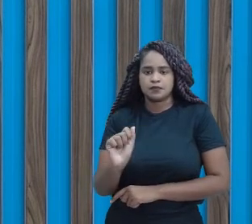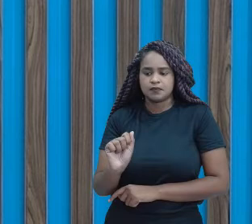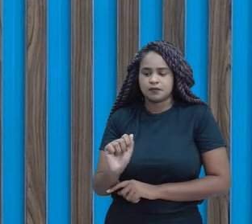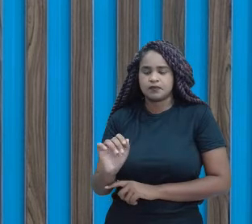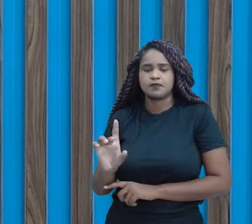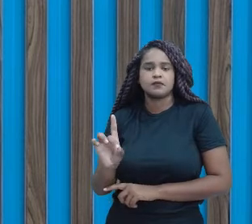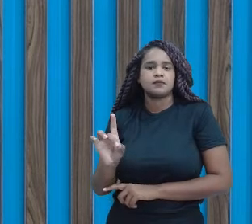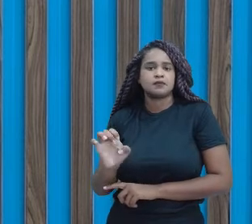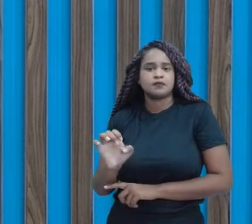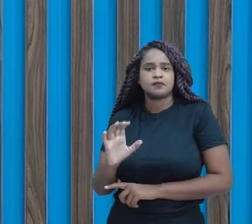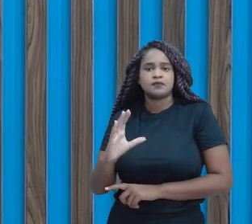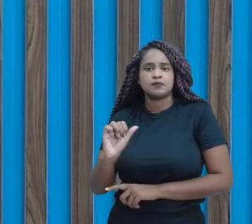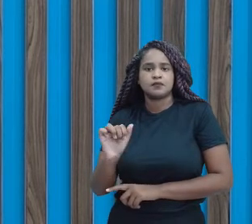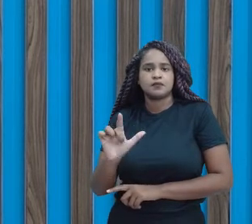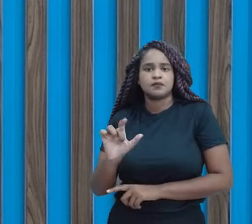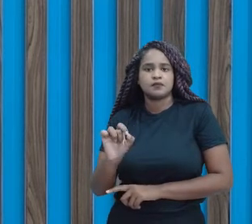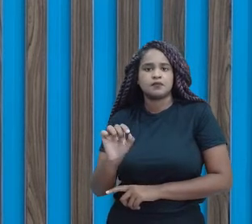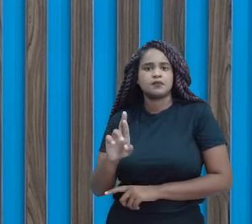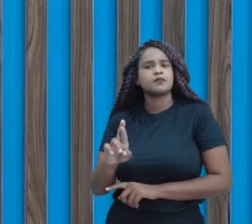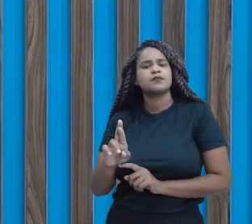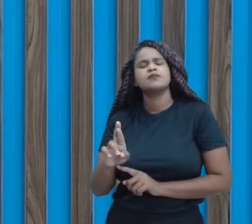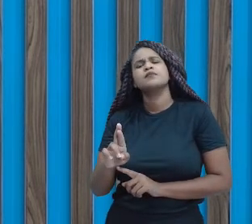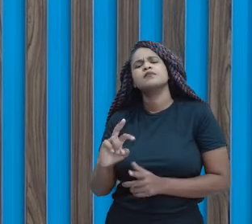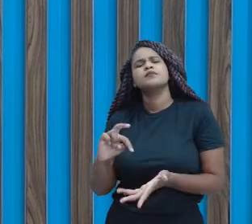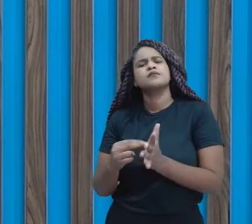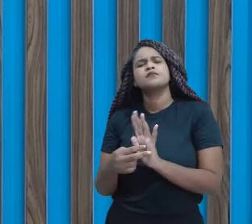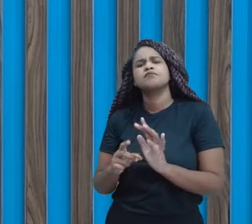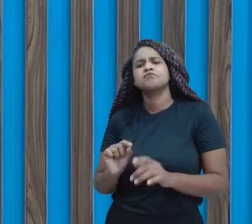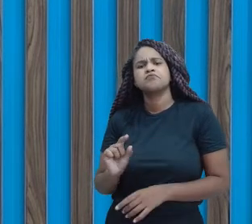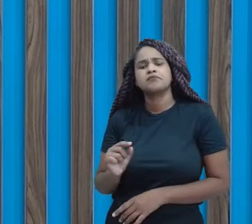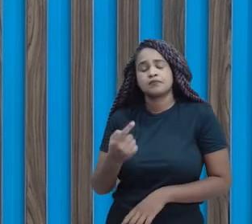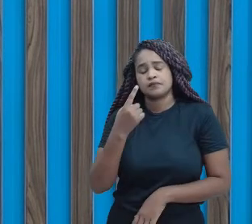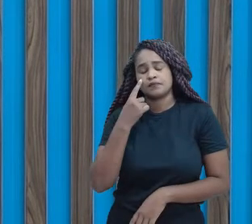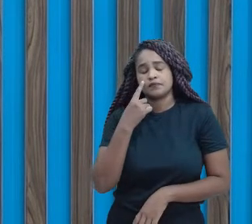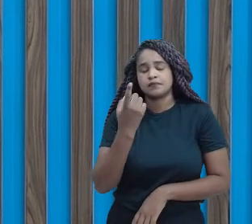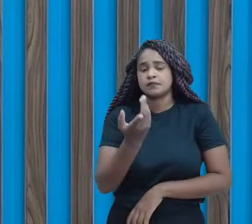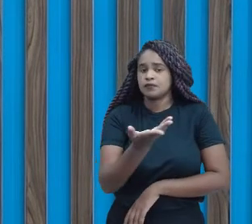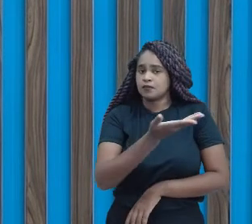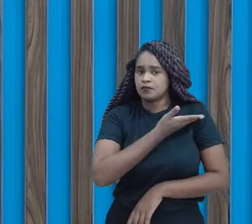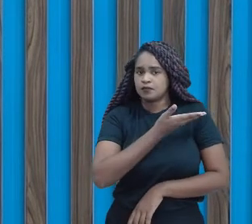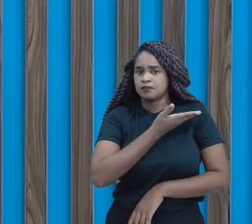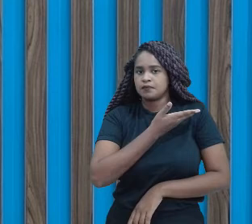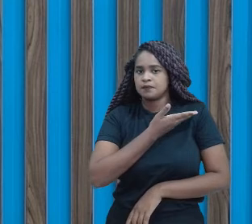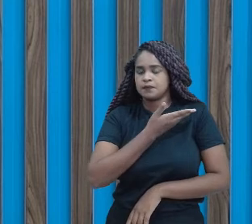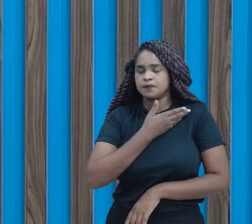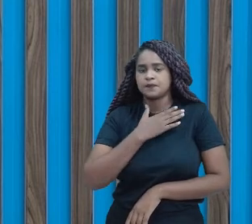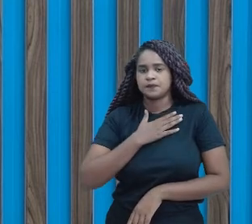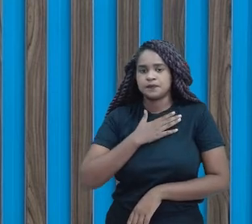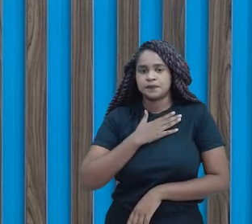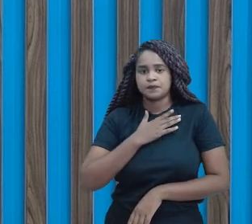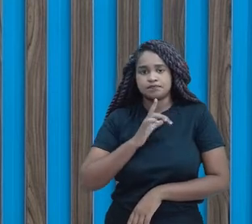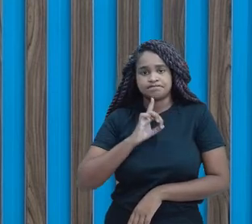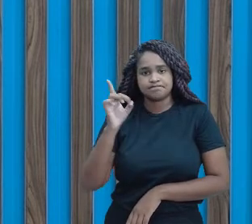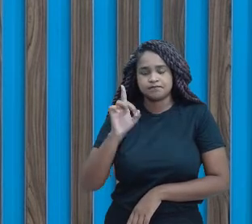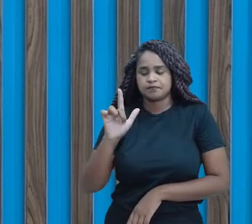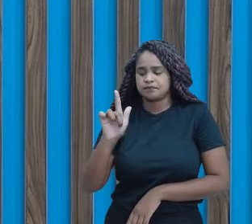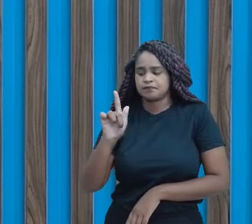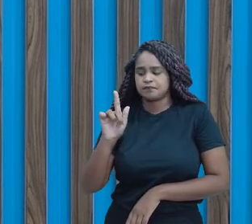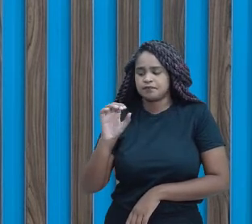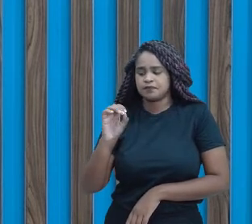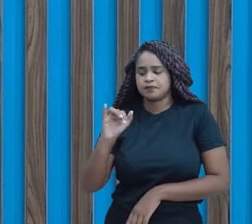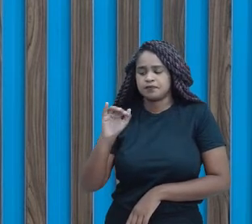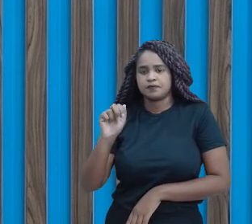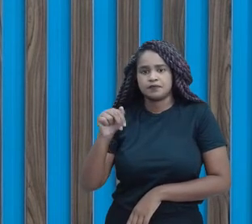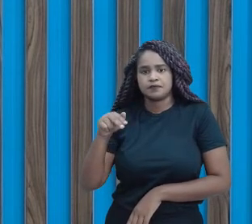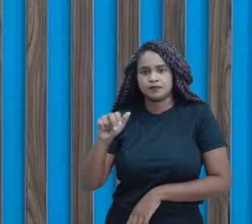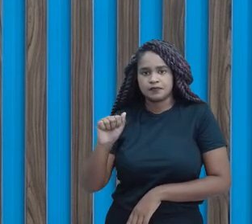é? E o que são ilhas de calor? Até um dia desse, um colega lá de Goiânia, trabalha comigo em Goiânia, Vladimir,